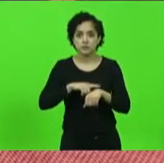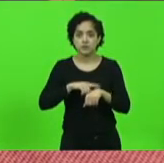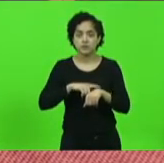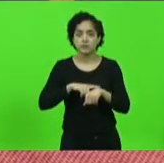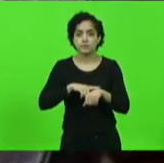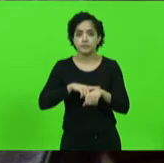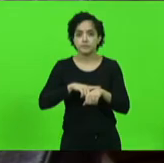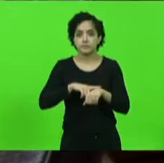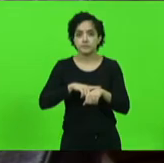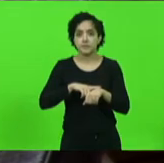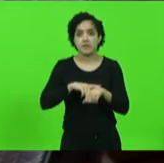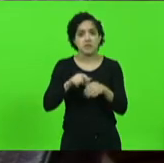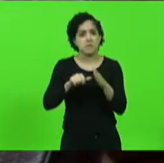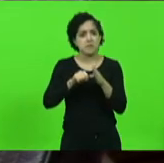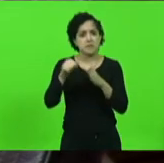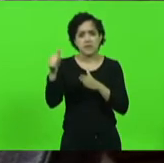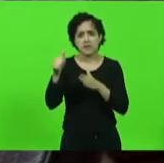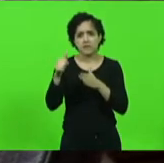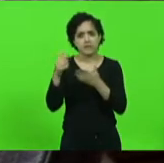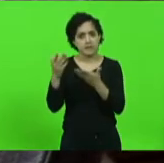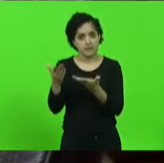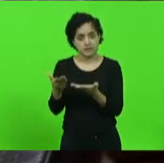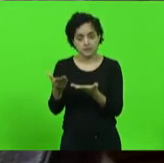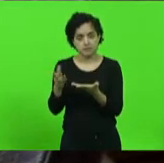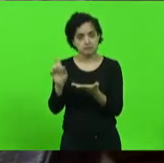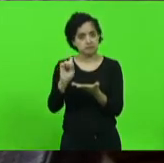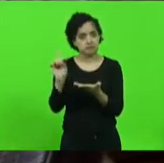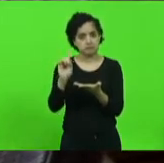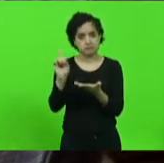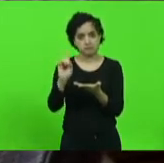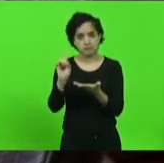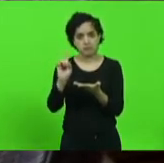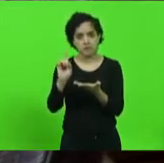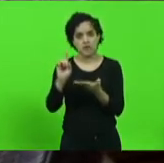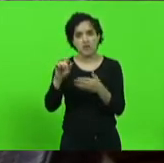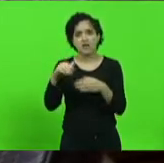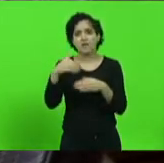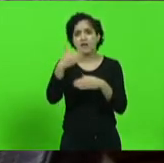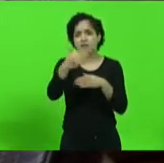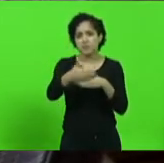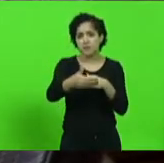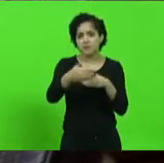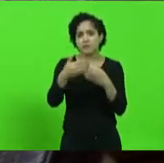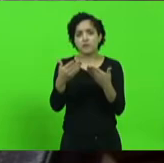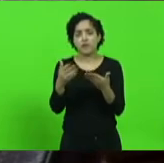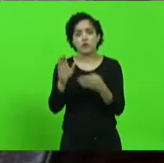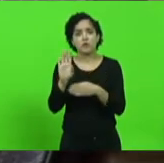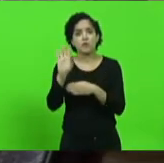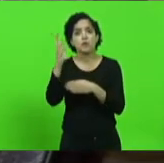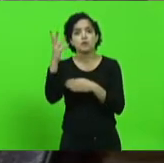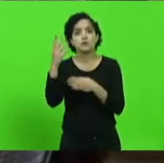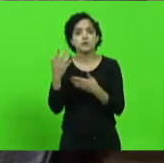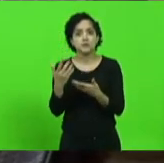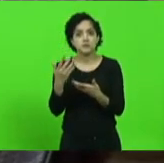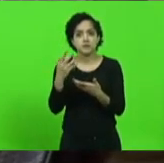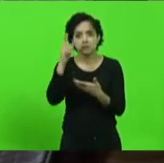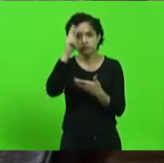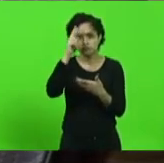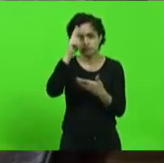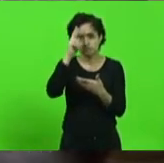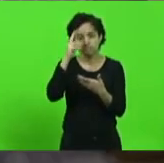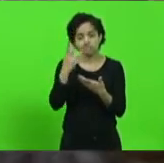Ivan. Não é a primeira vez que o senhor faz isso. Vai lá para fora, como aconteceu aqui numa outra questão, se não me falha a memória, da